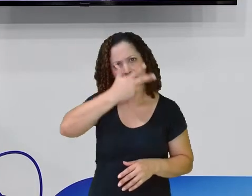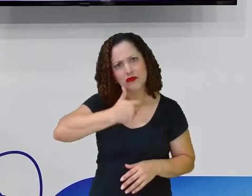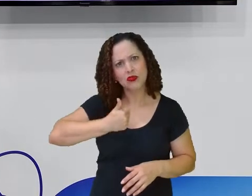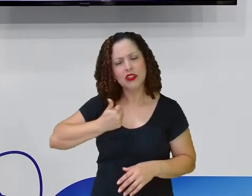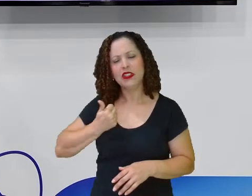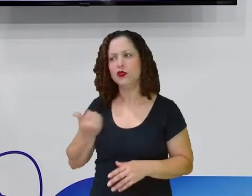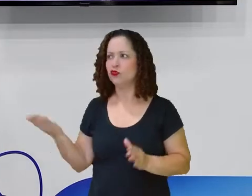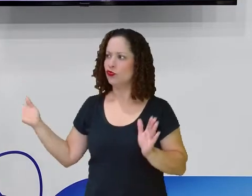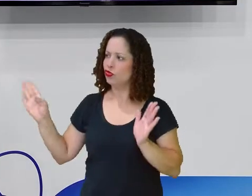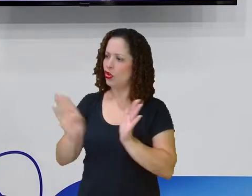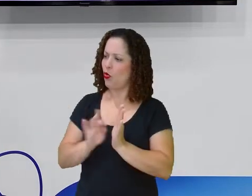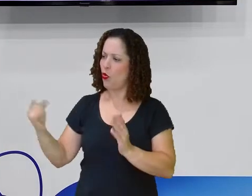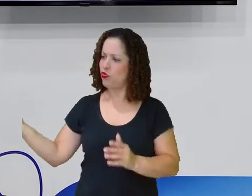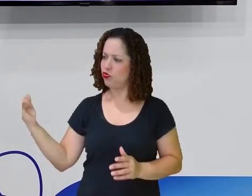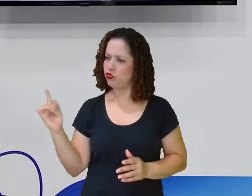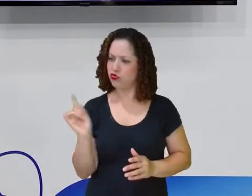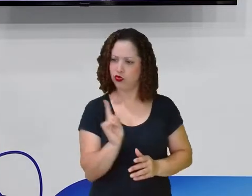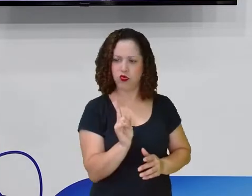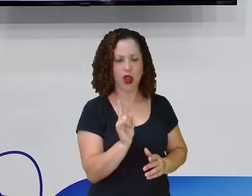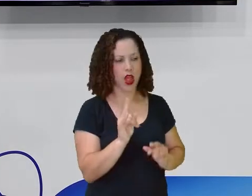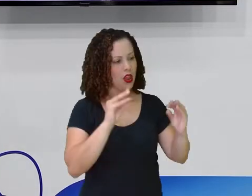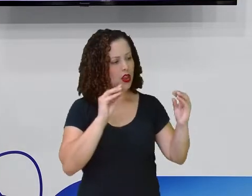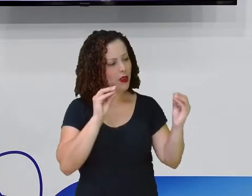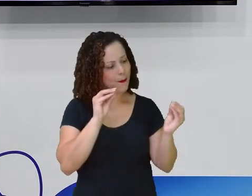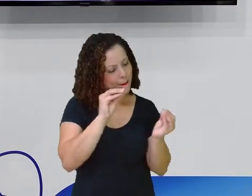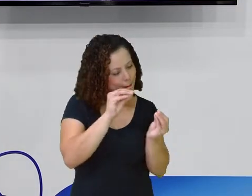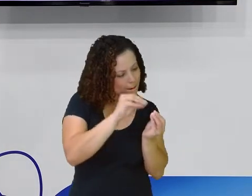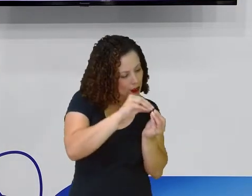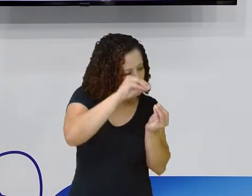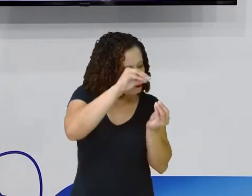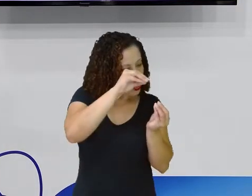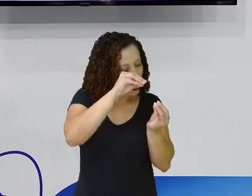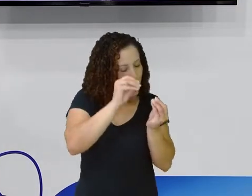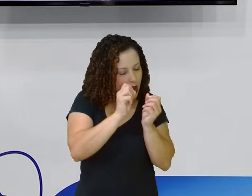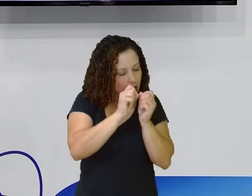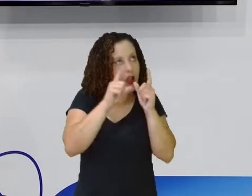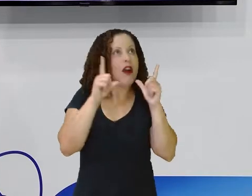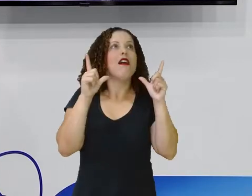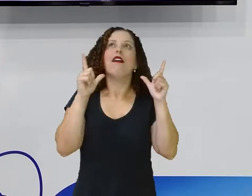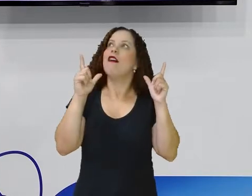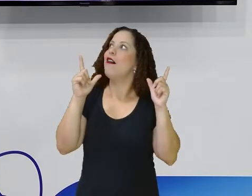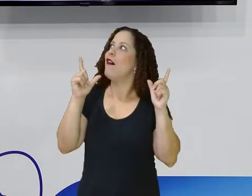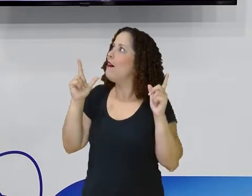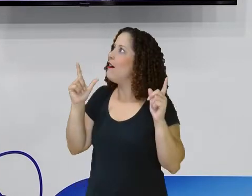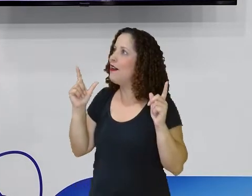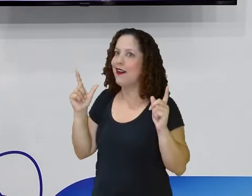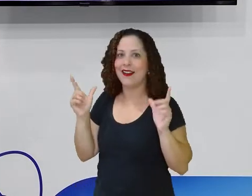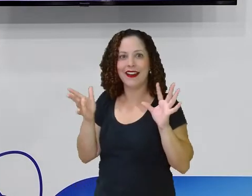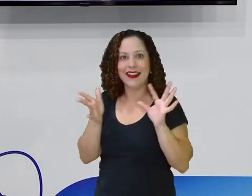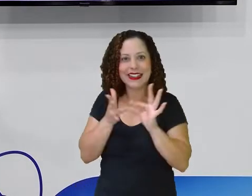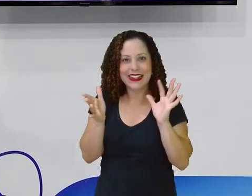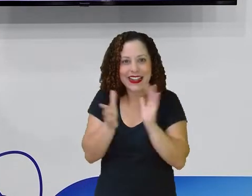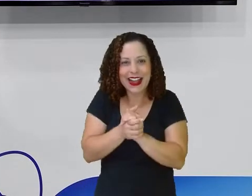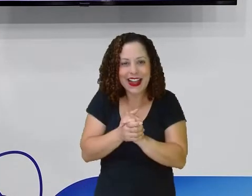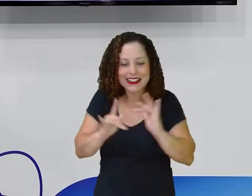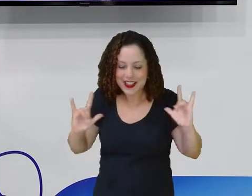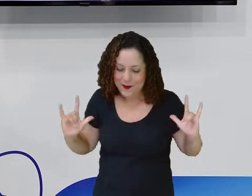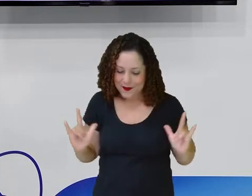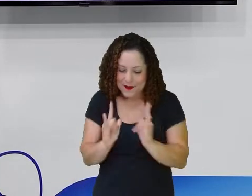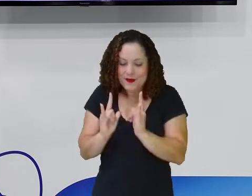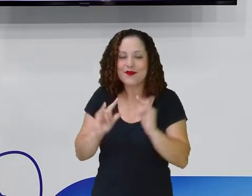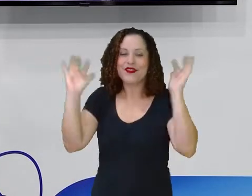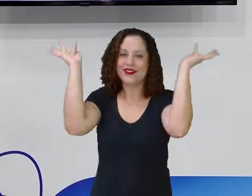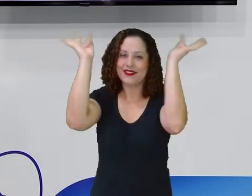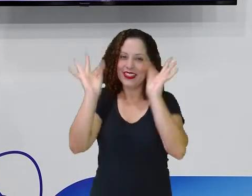quebrar, por dizer assim, aquele feitiço. E quando ele a beija, que ela acorda, ambos se apaixonam, se casam e são felizes para